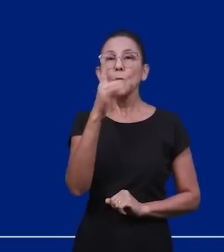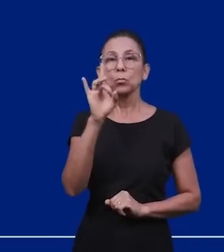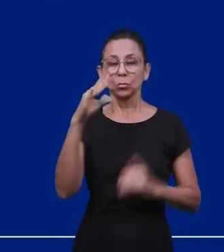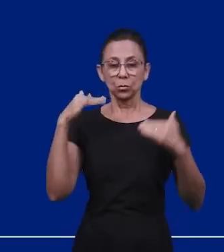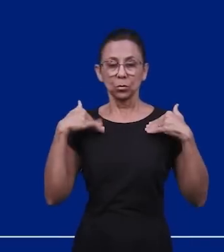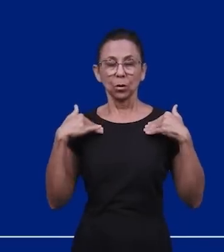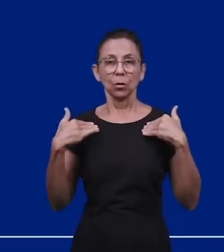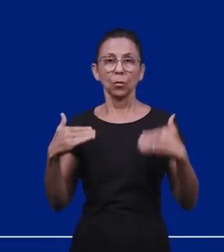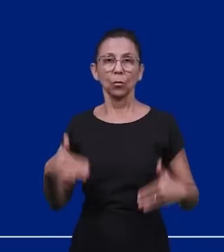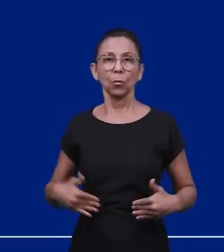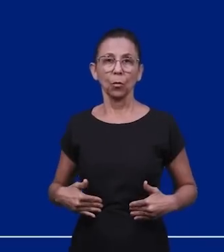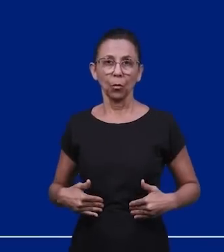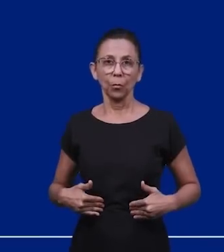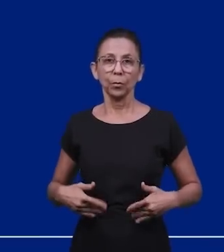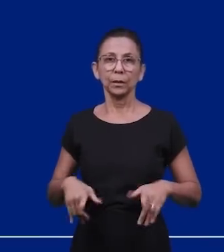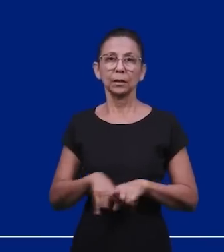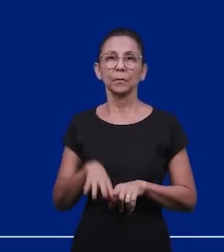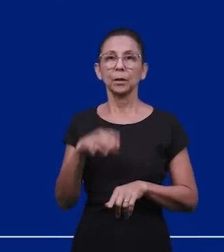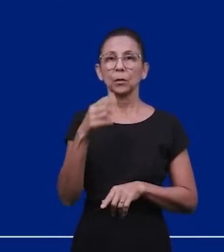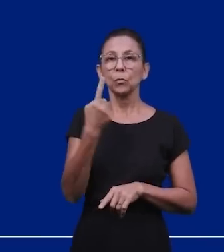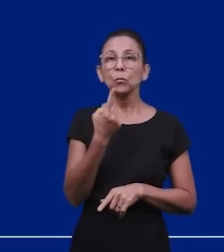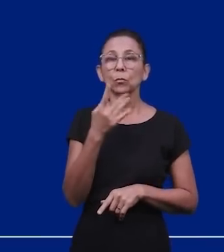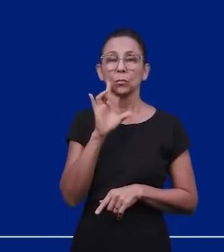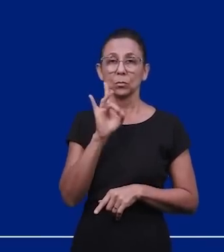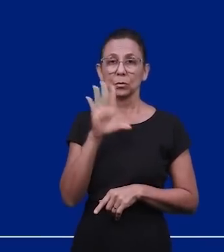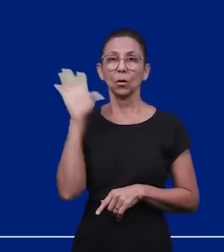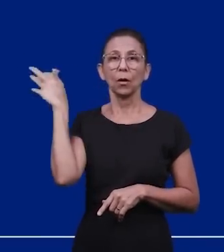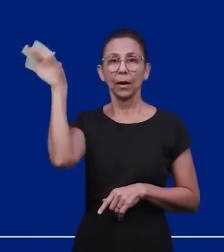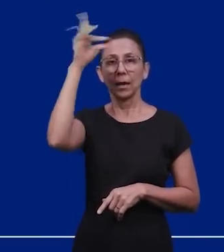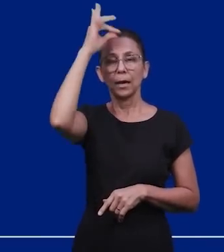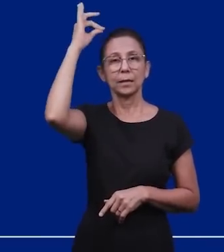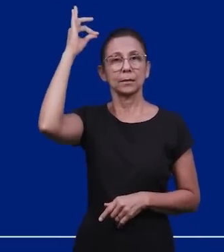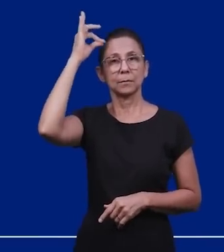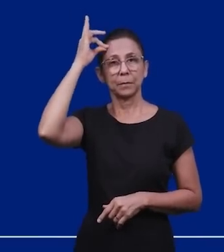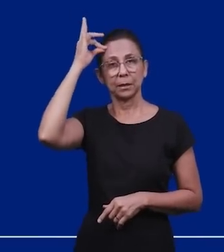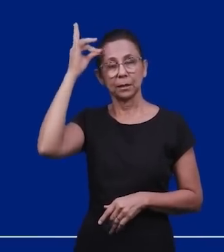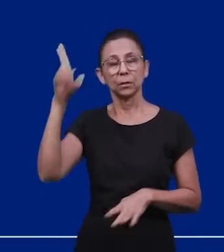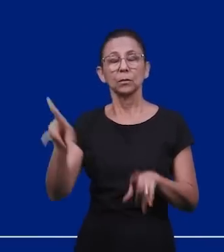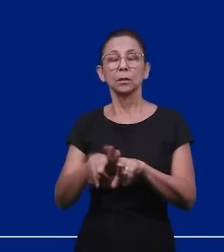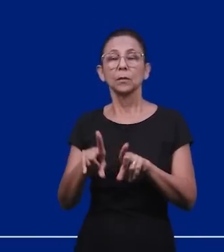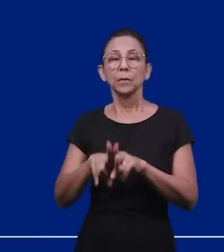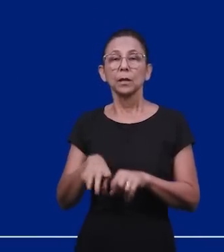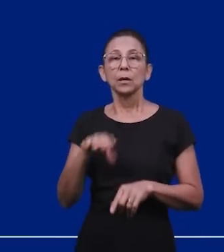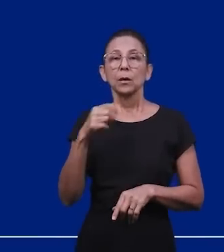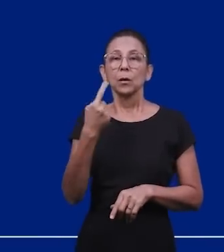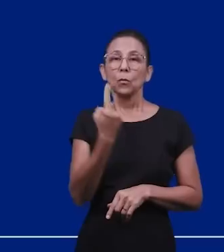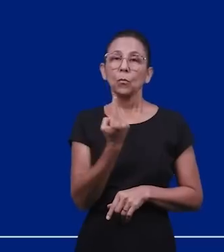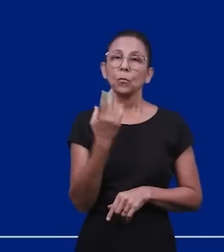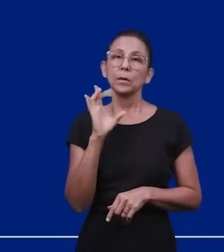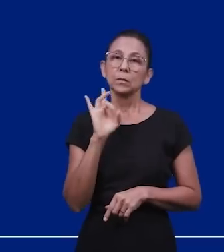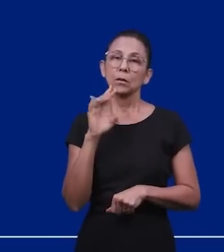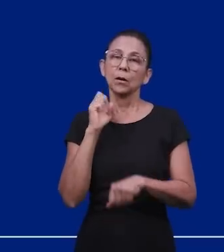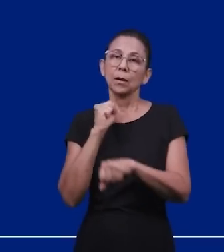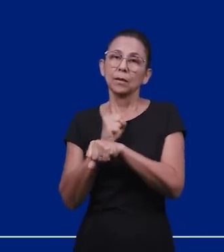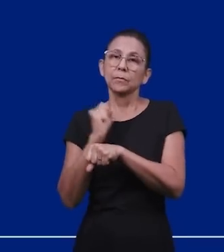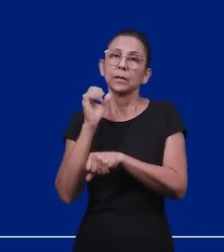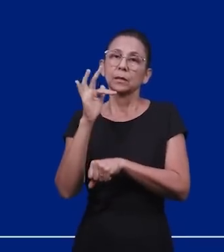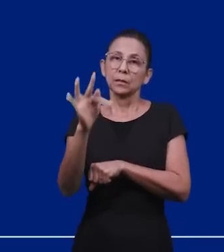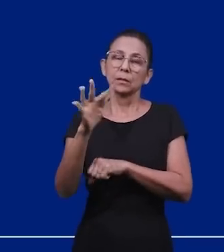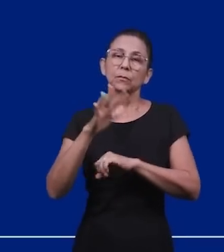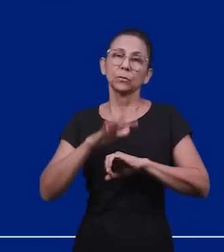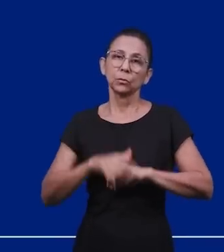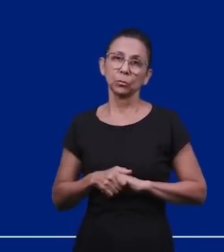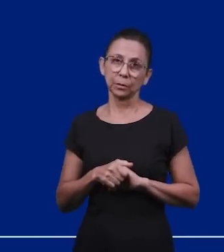e um só Espírito, como também fostes chamados em uma só esperança da